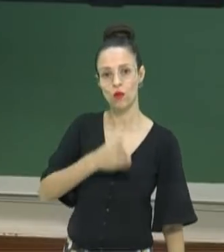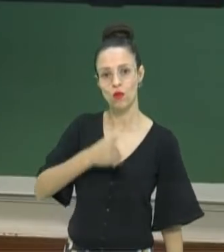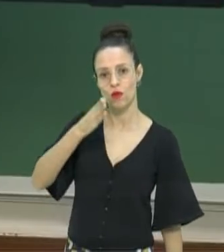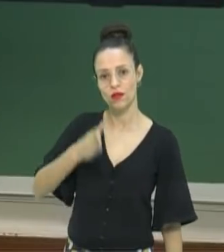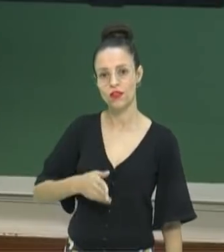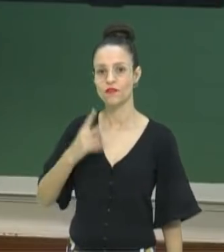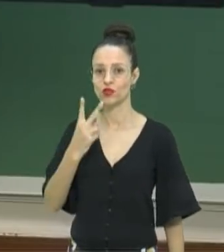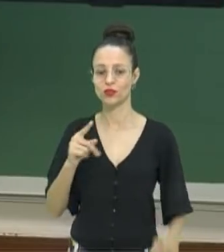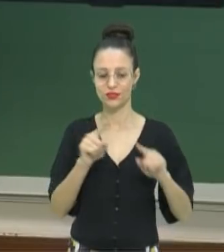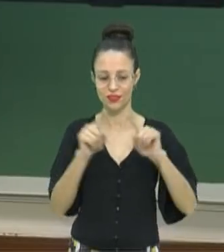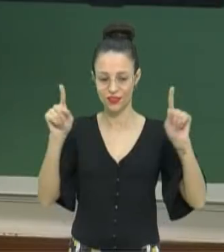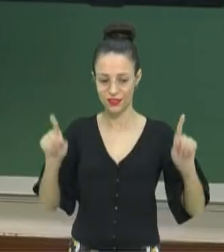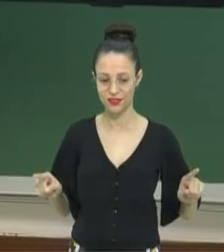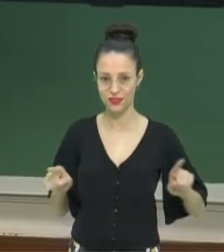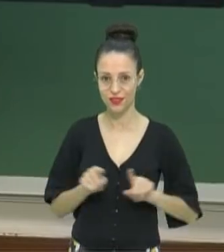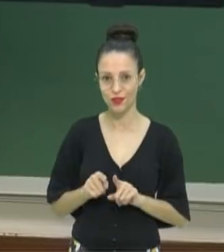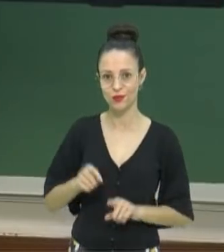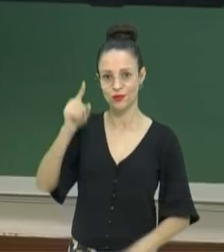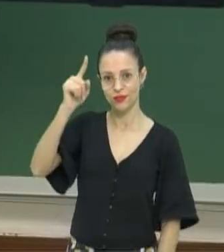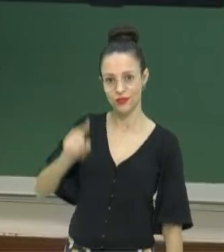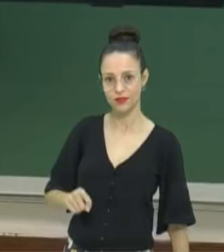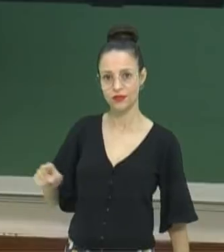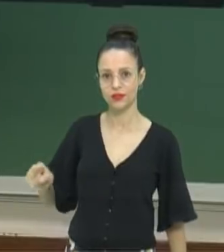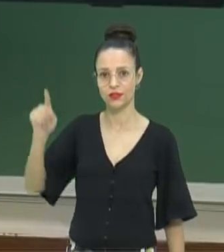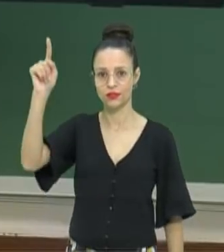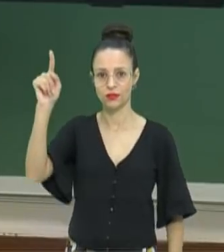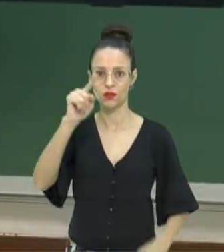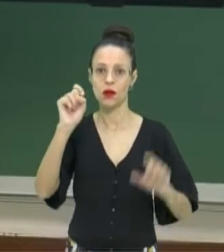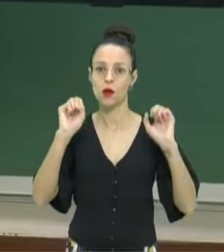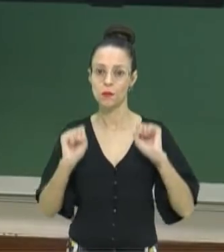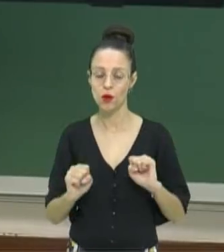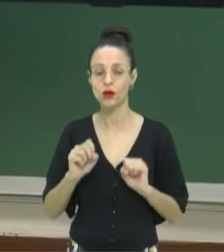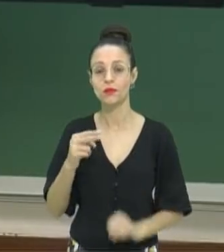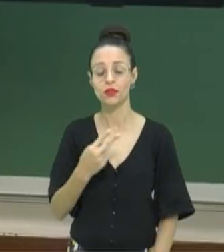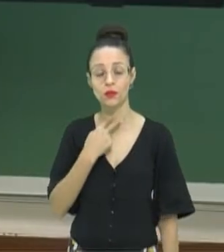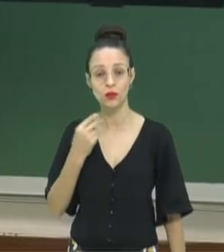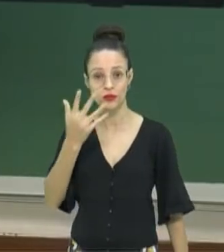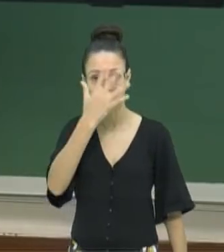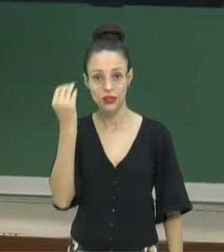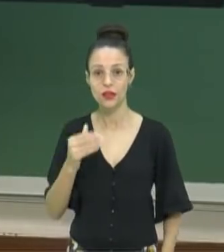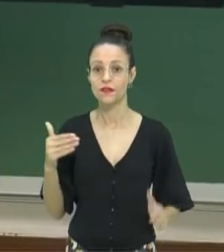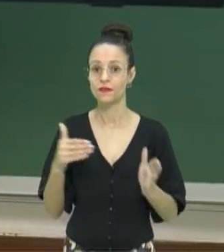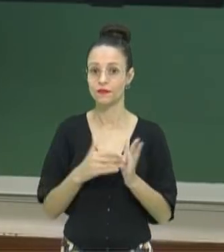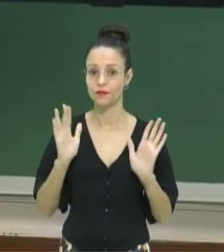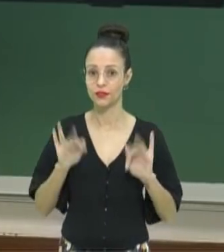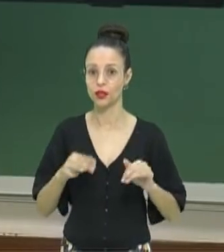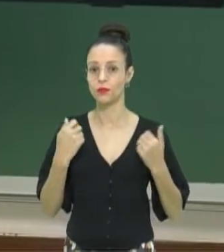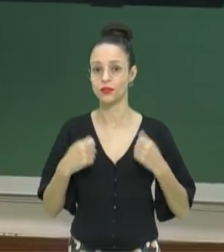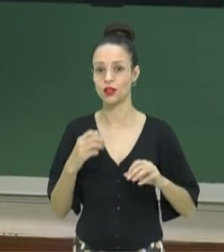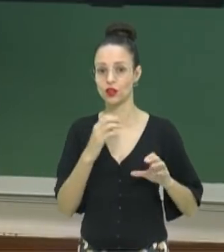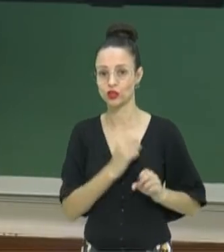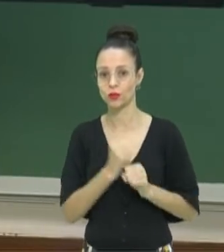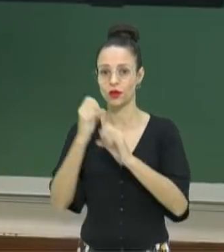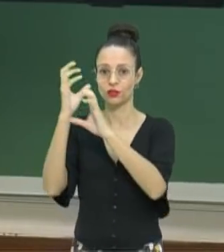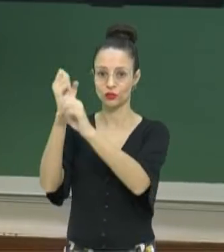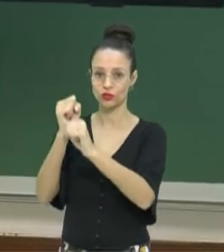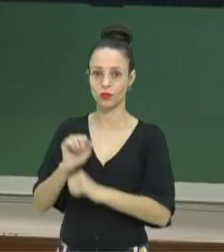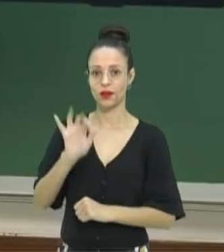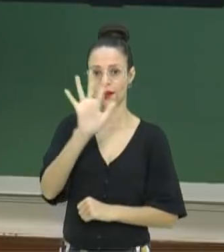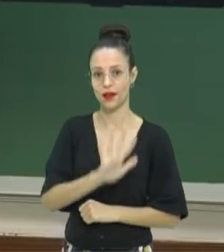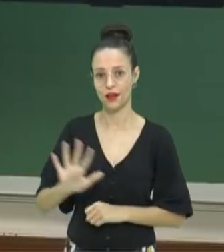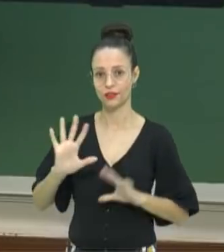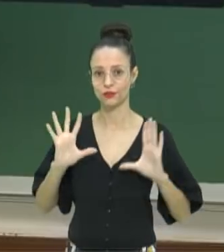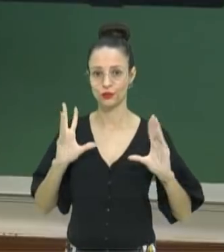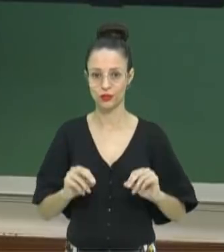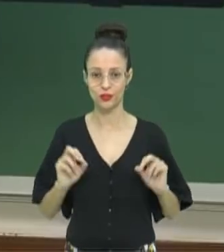fazia 2 retângulos. Então, você pode particionar a figura, só não pode esquecer que no final tem que somar a área de todo